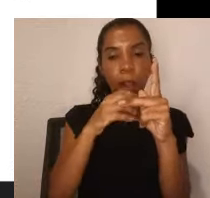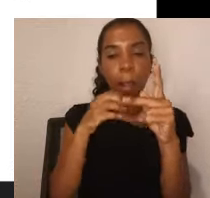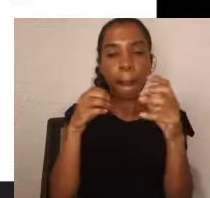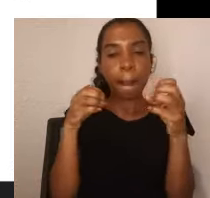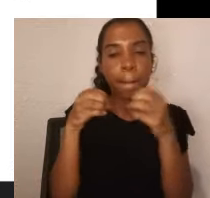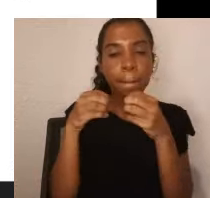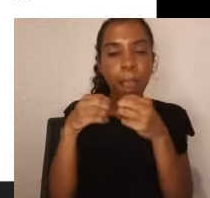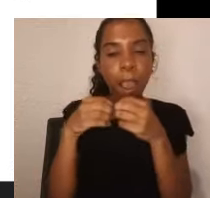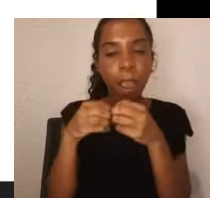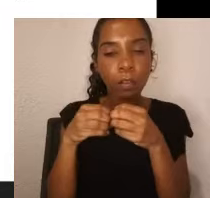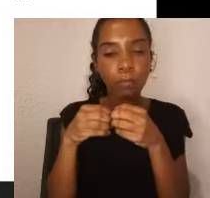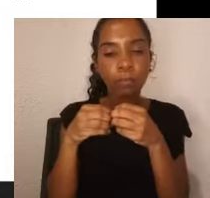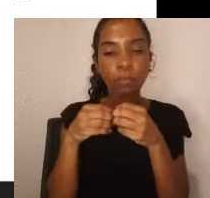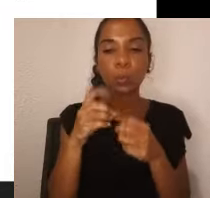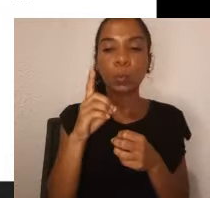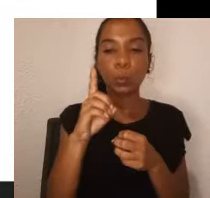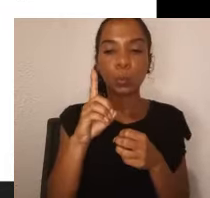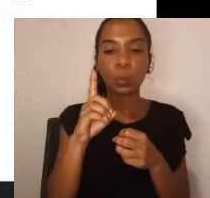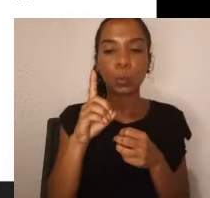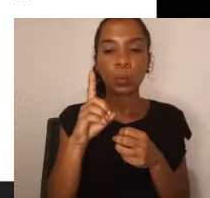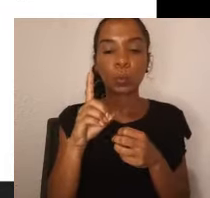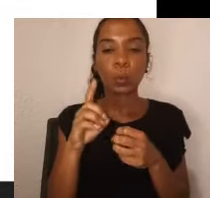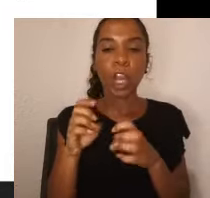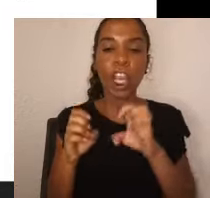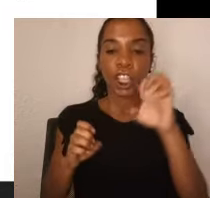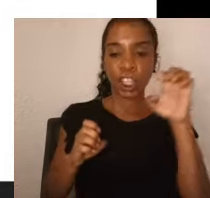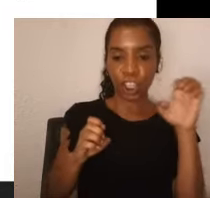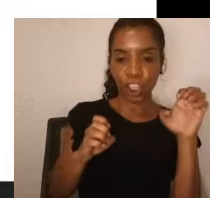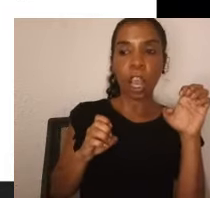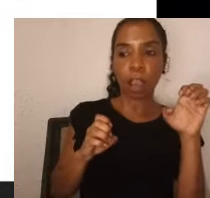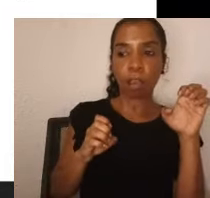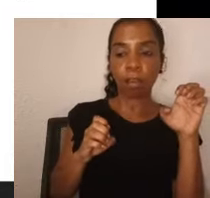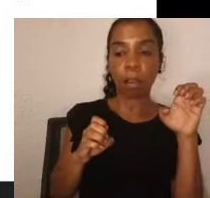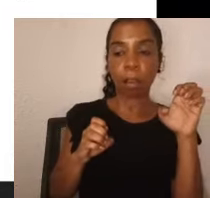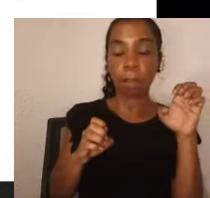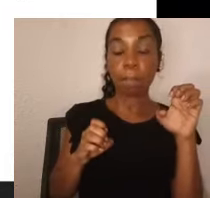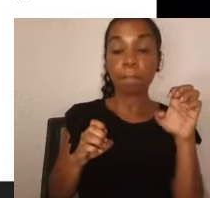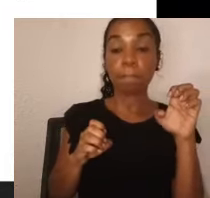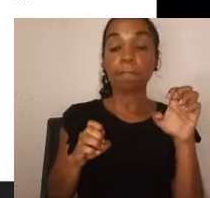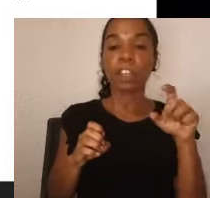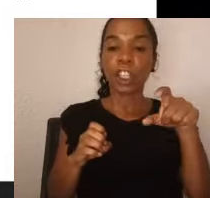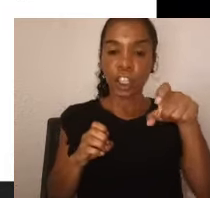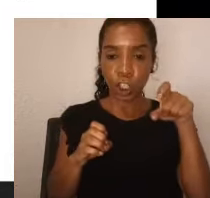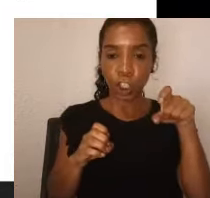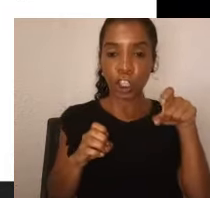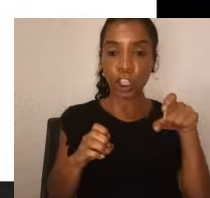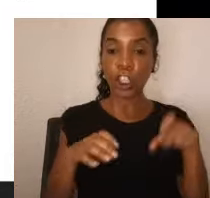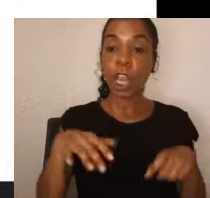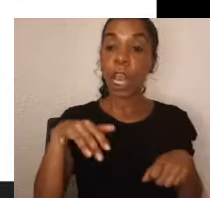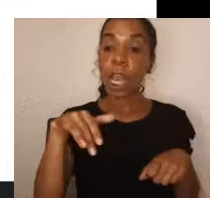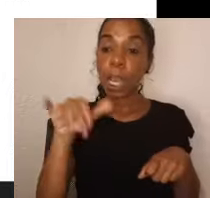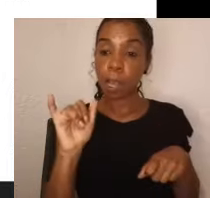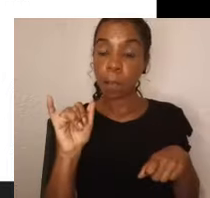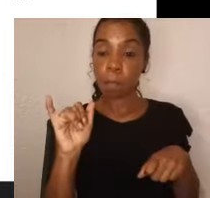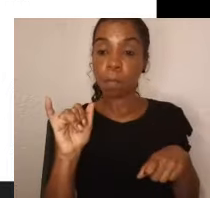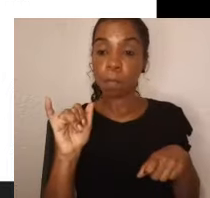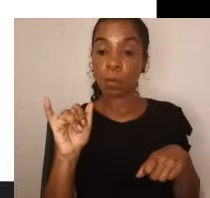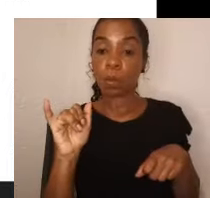vez mais do 1. Então, x se aproxima do 1 pela esquerda, e aí o y se aproxima cada vez mais do